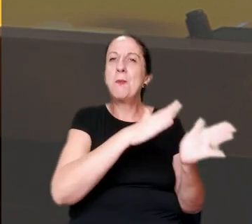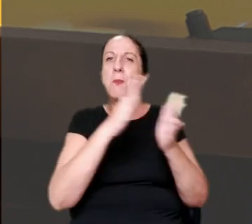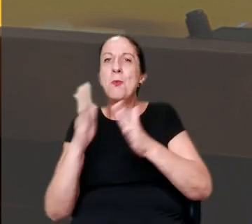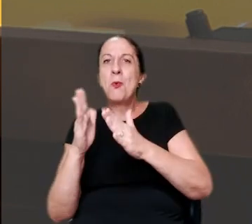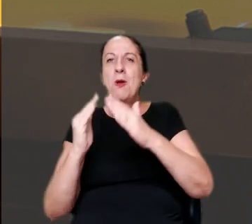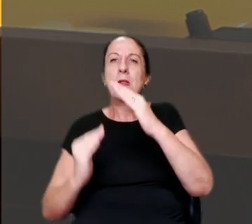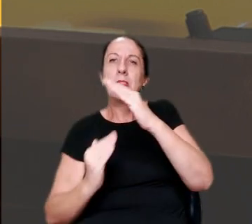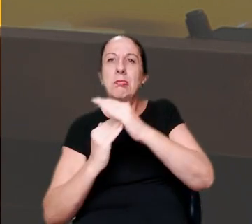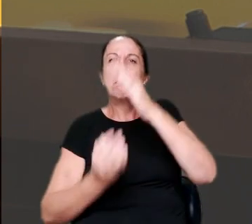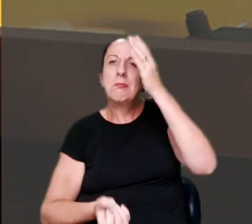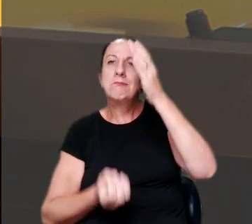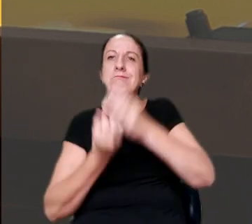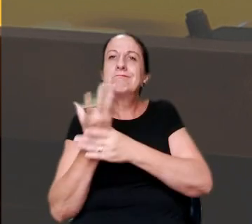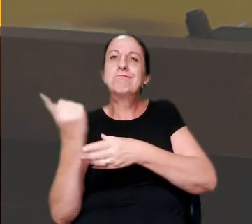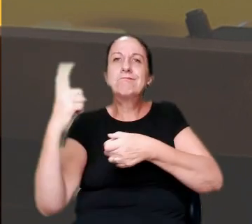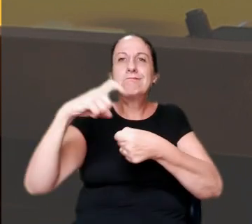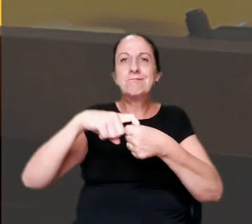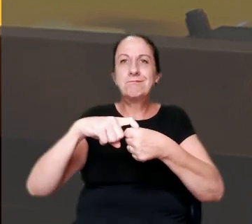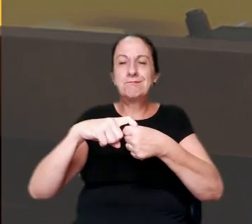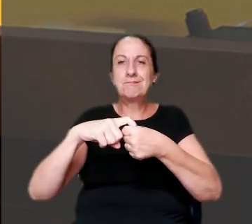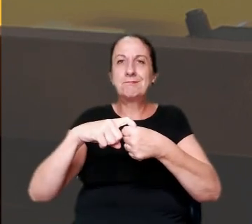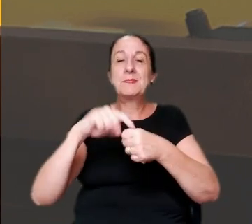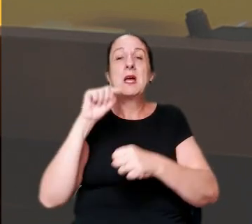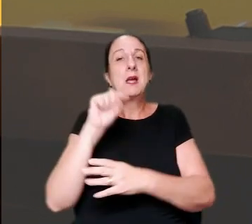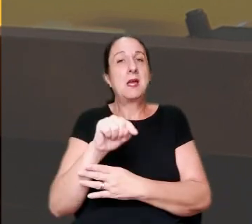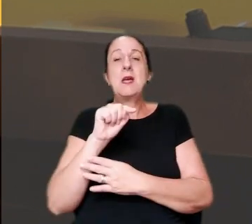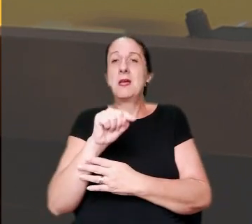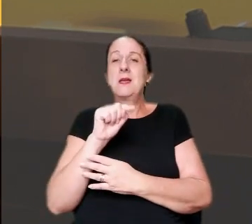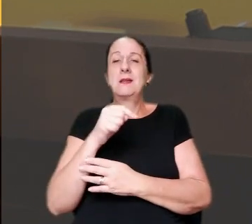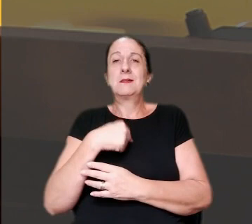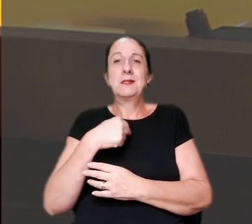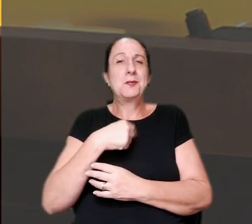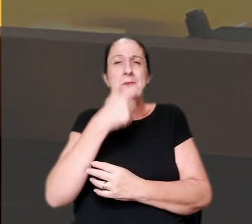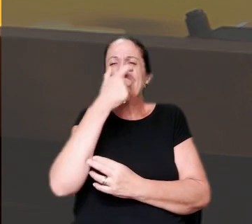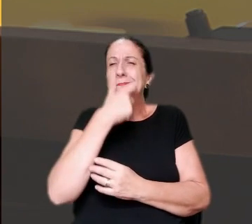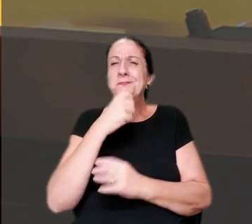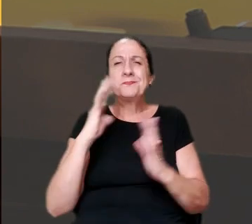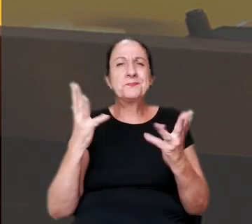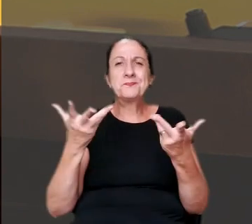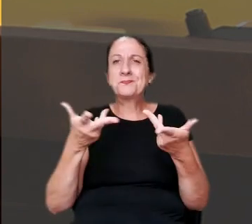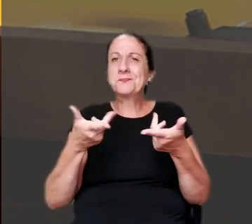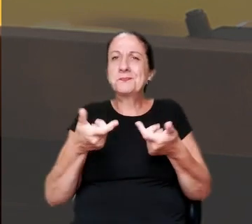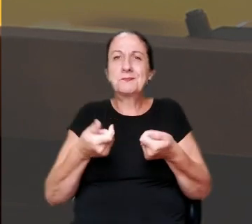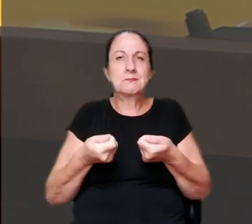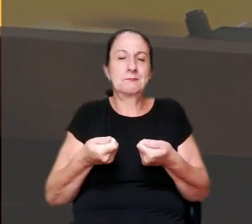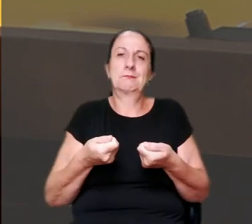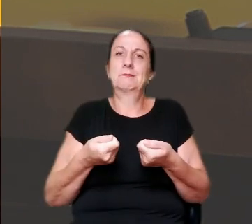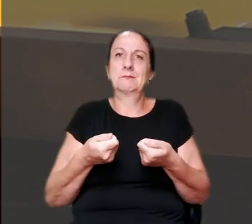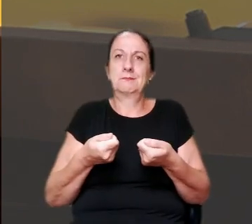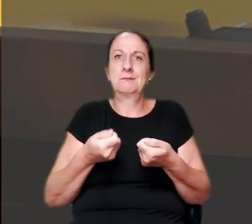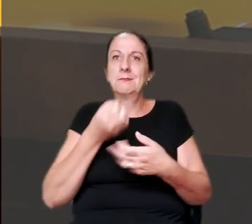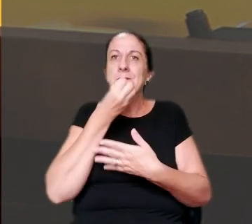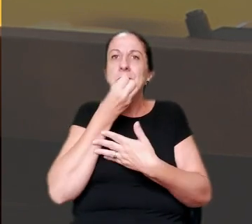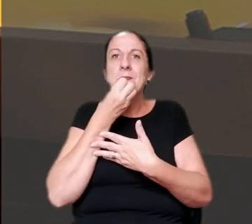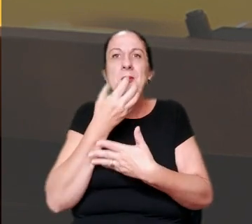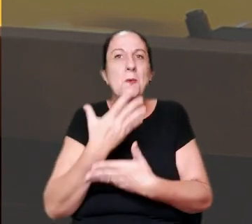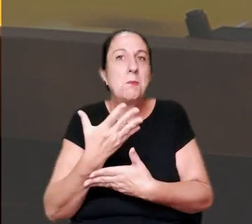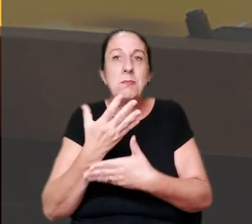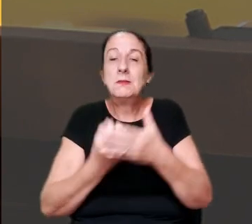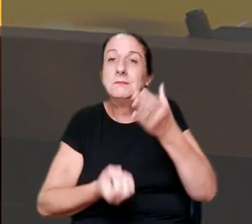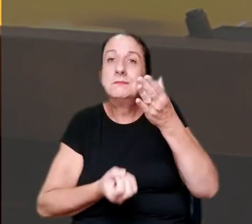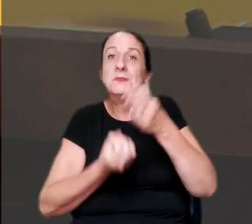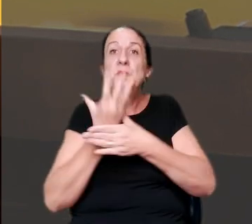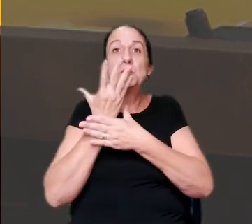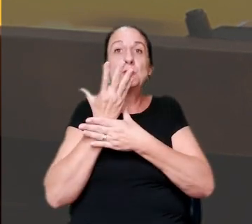em tempo, né? Essa é uma atuação que eu considero divina, que o